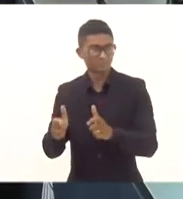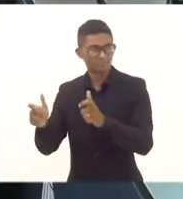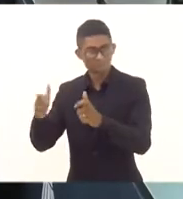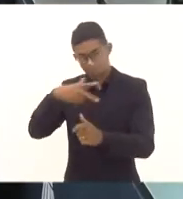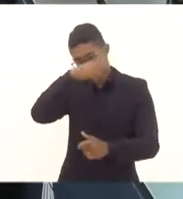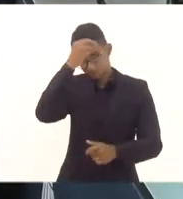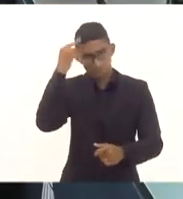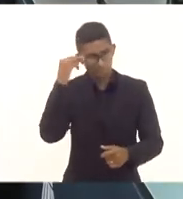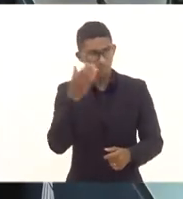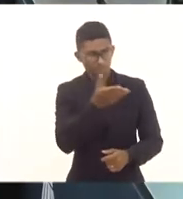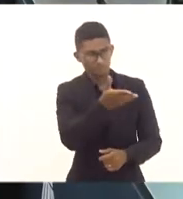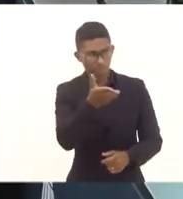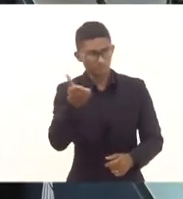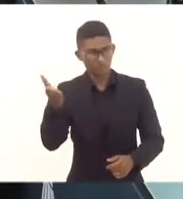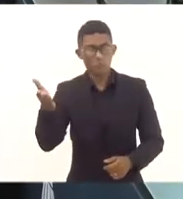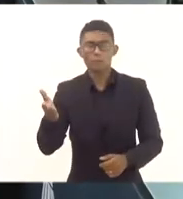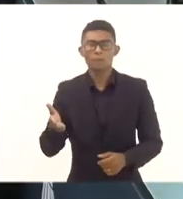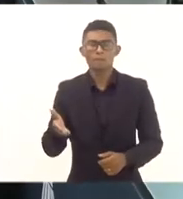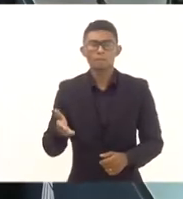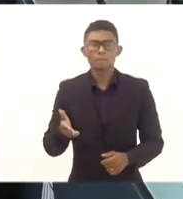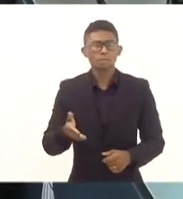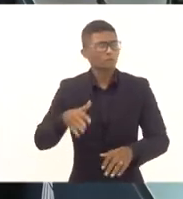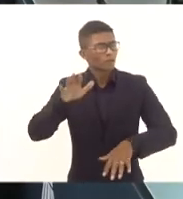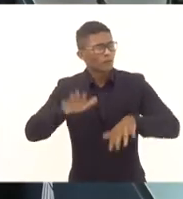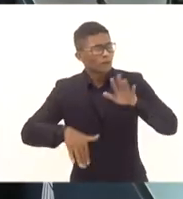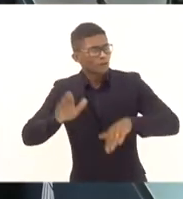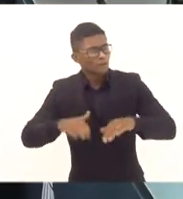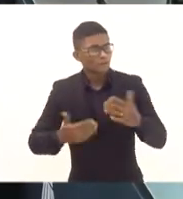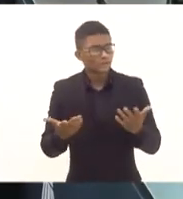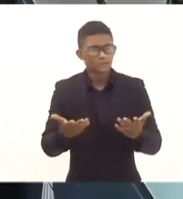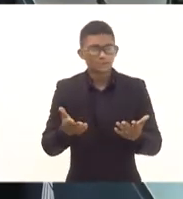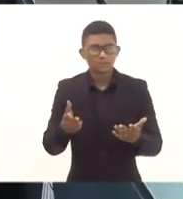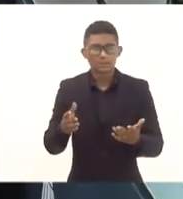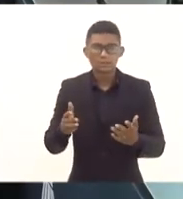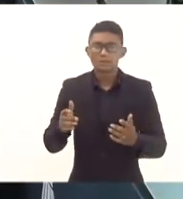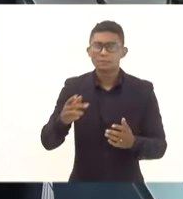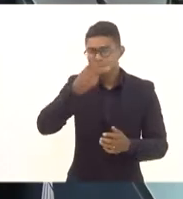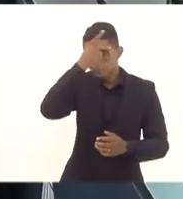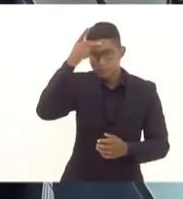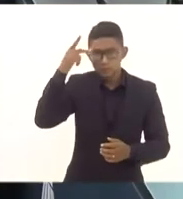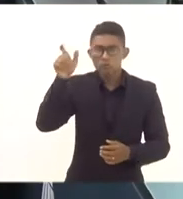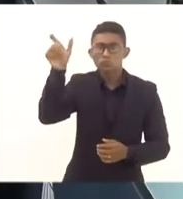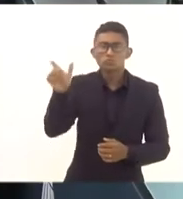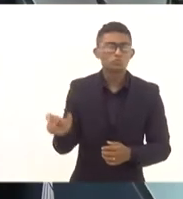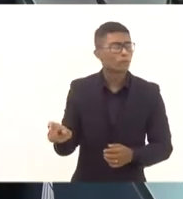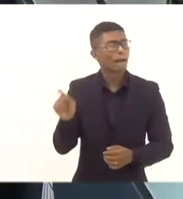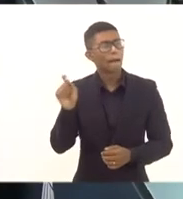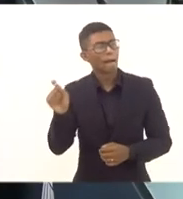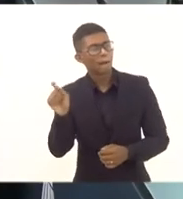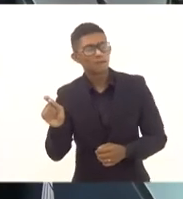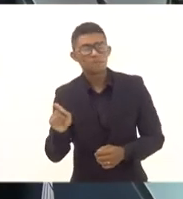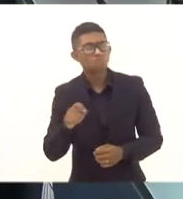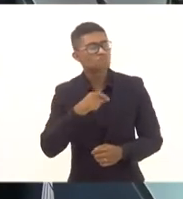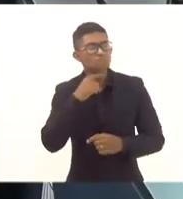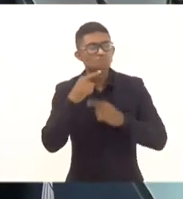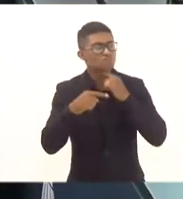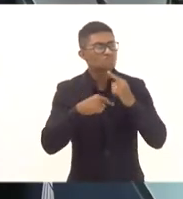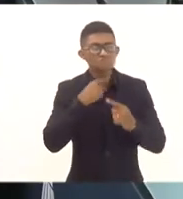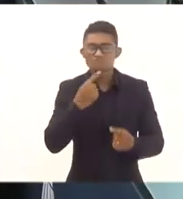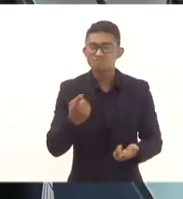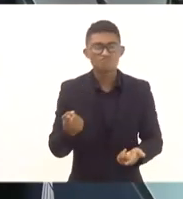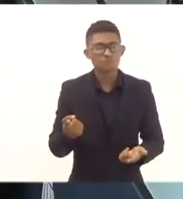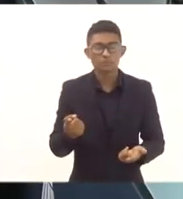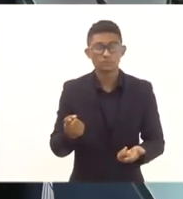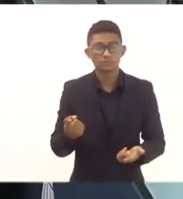os beneficiários que não não chegaram não conseguiram saber que eram beneficiários porque me parece